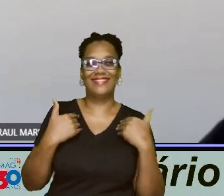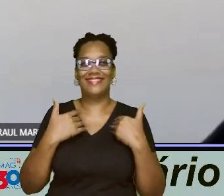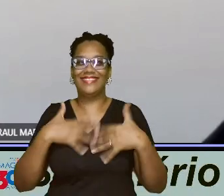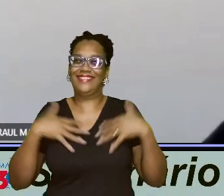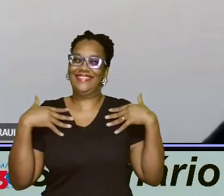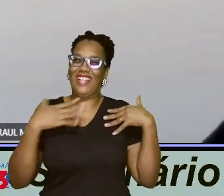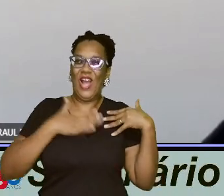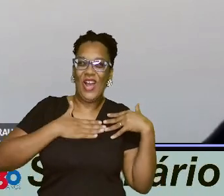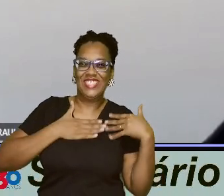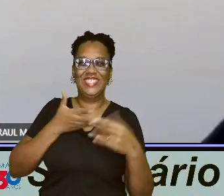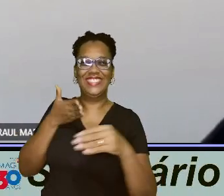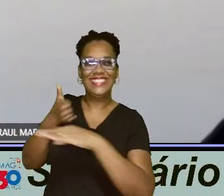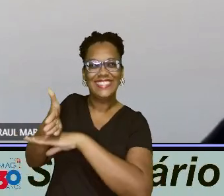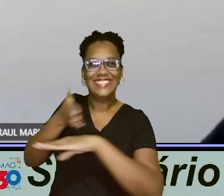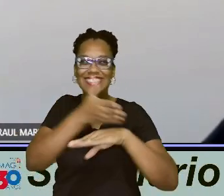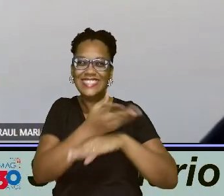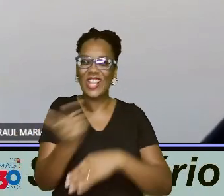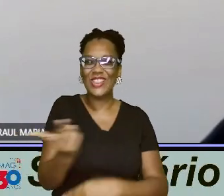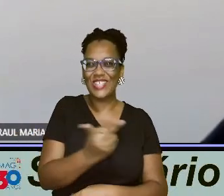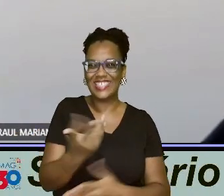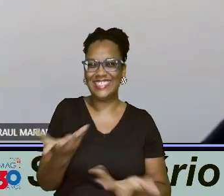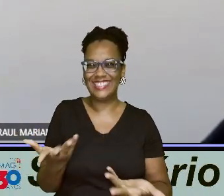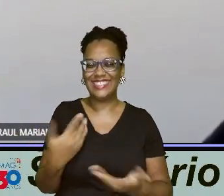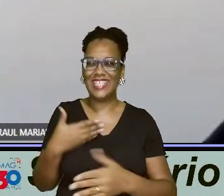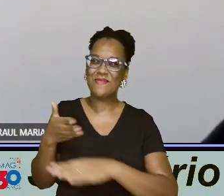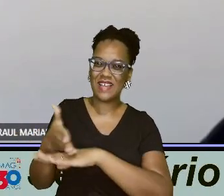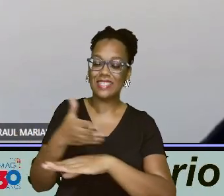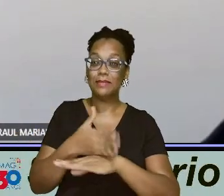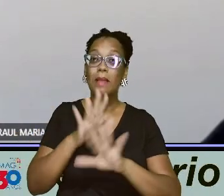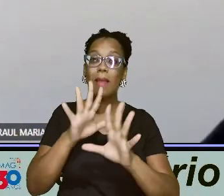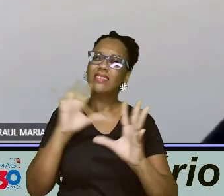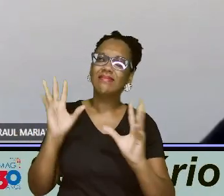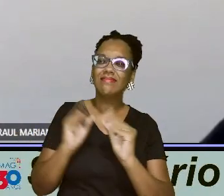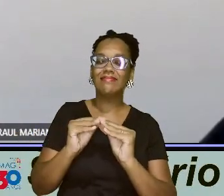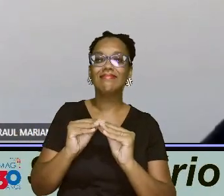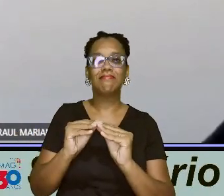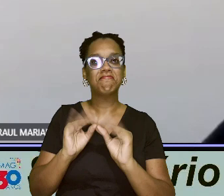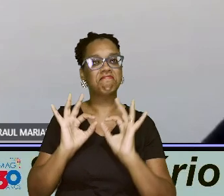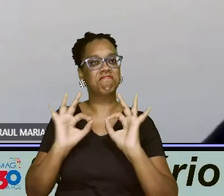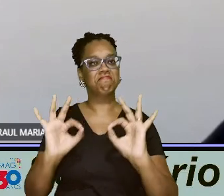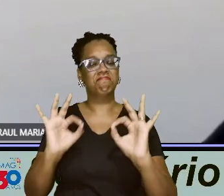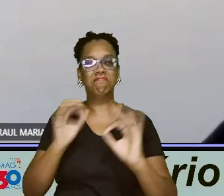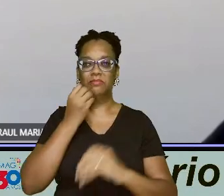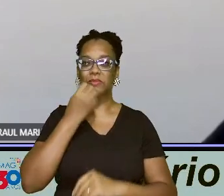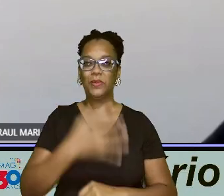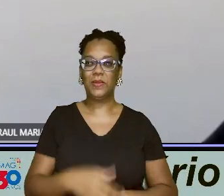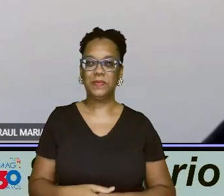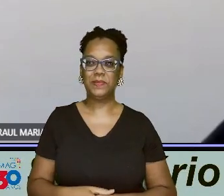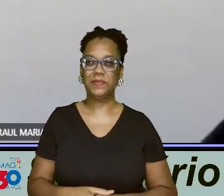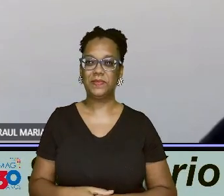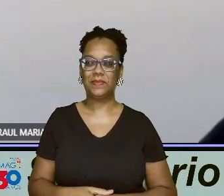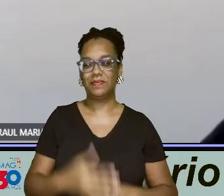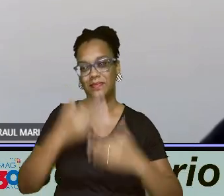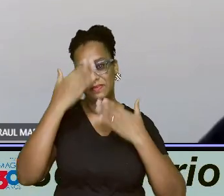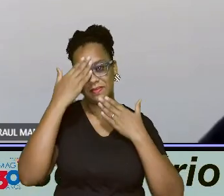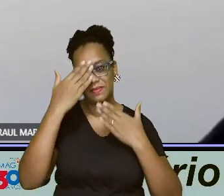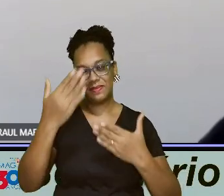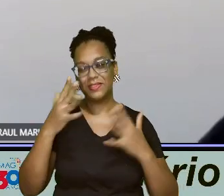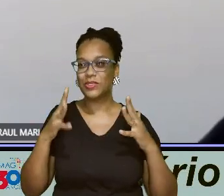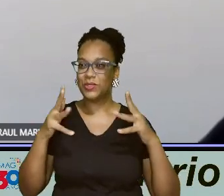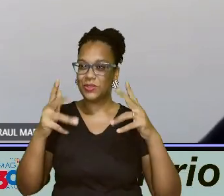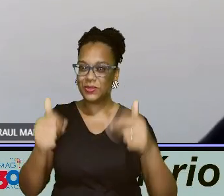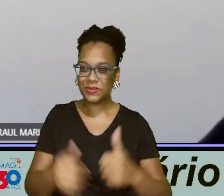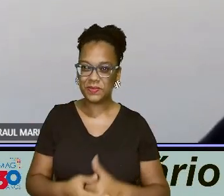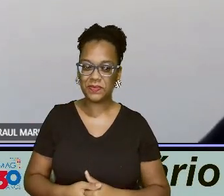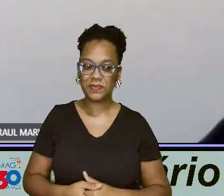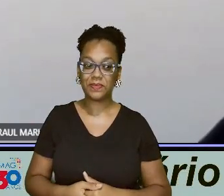das duas, mas objetivamente ficaram mesmo muito boas. Então, meus agradecimentos a todos, em especial